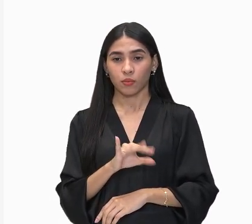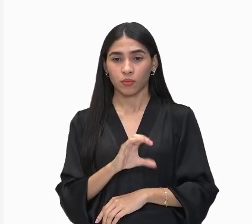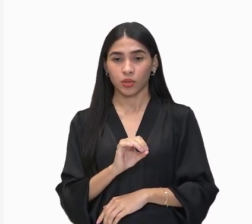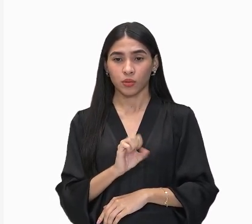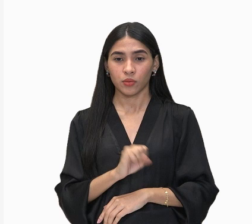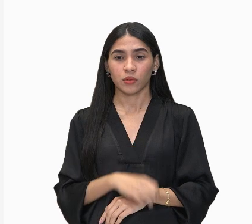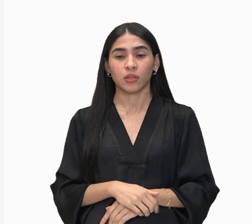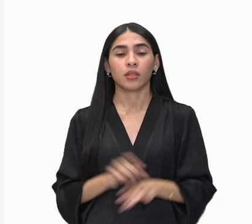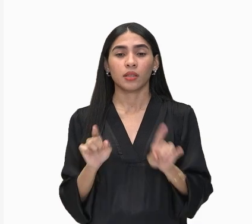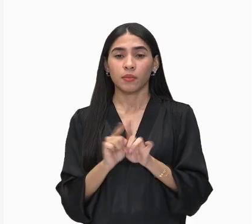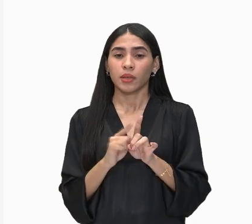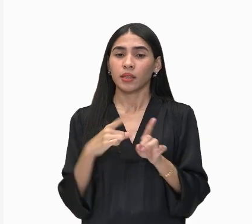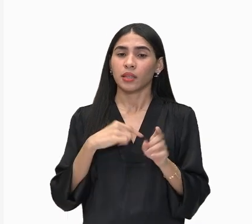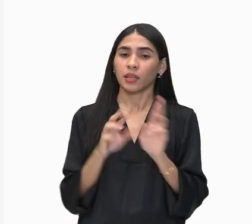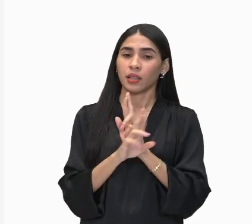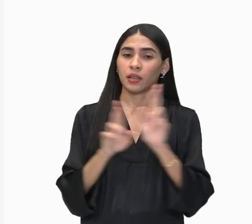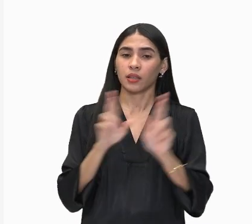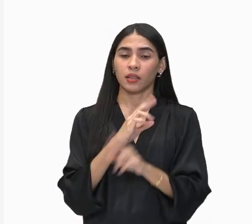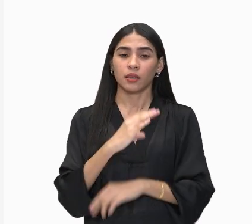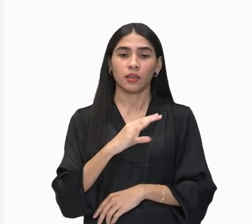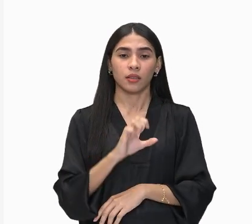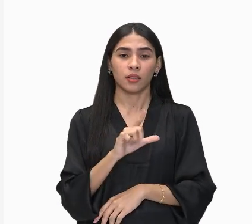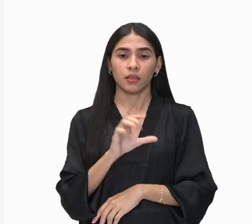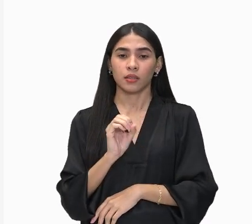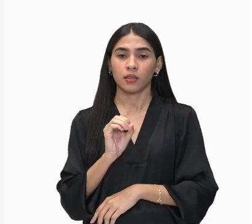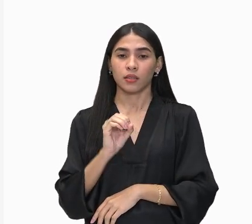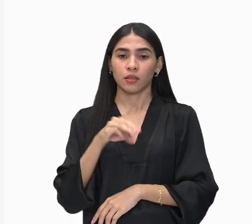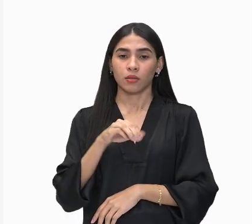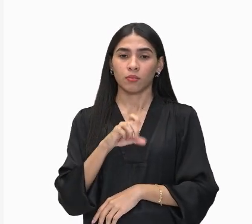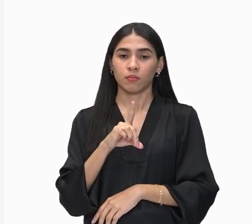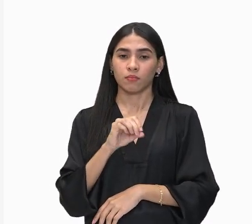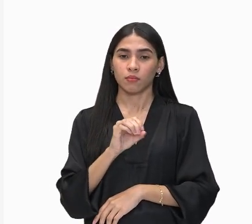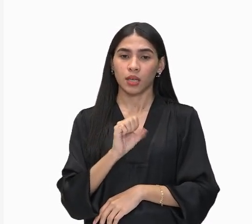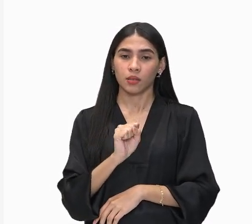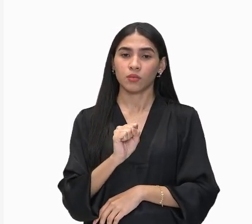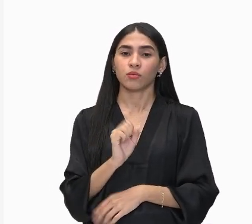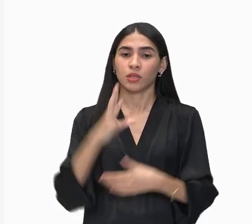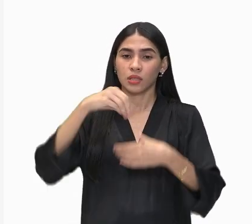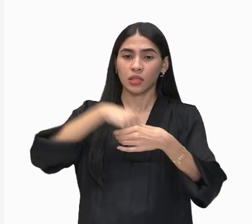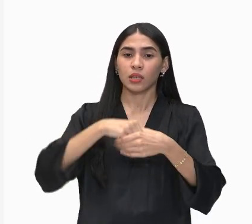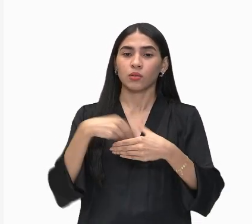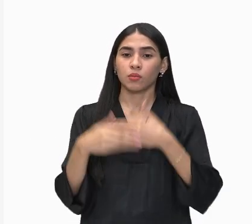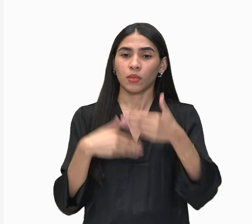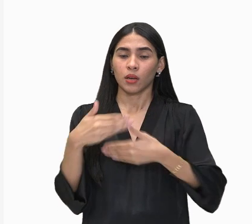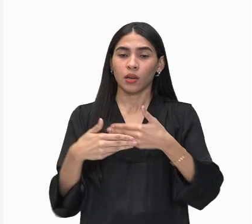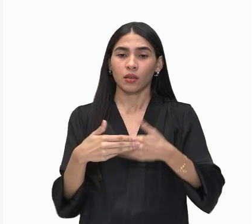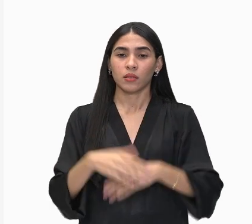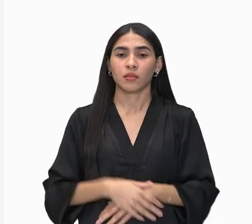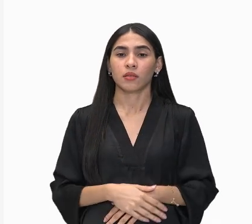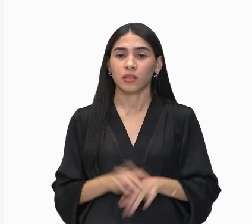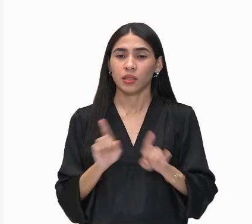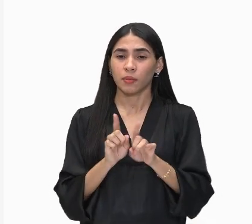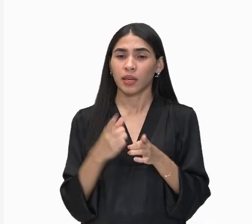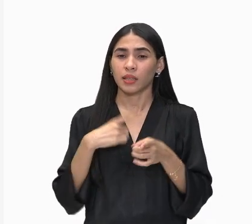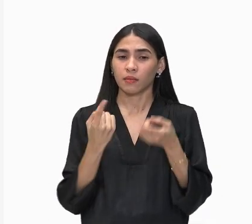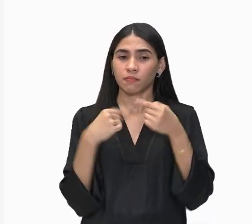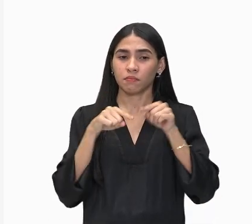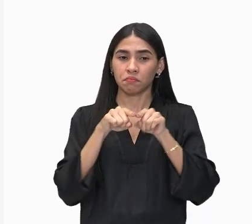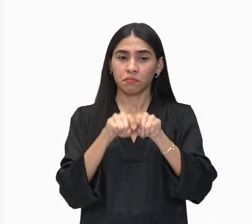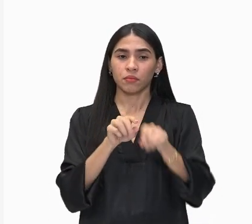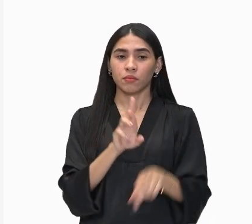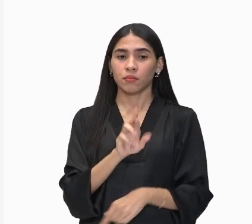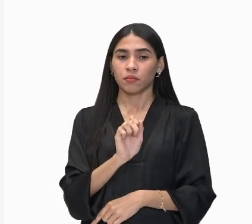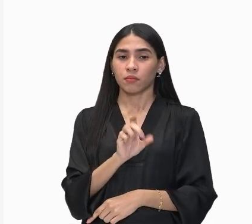está relacionado a uma estrutura dentro da formação embrionária, possuem uma simetria